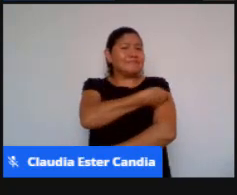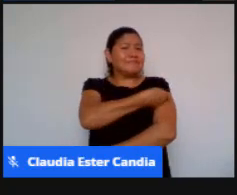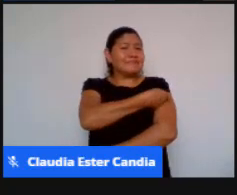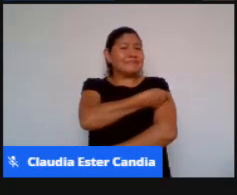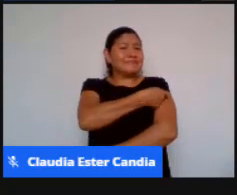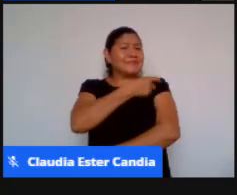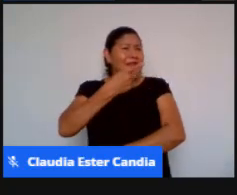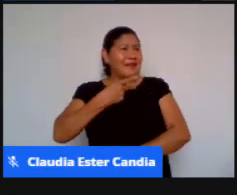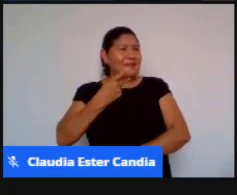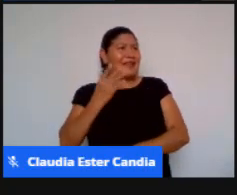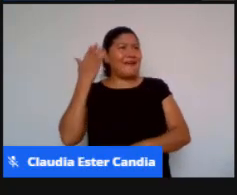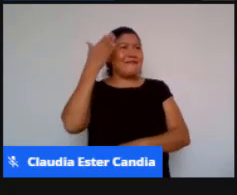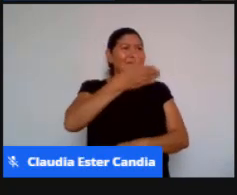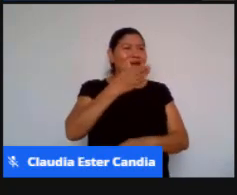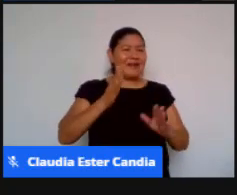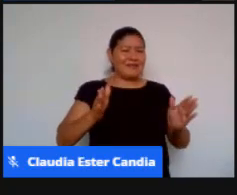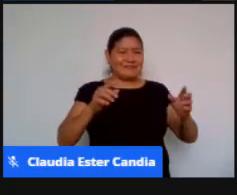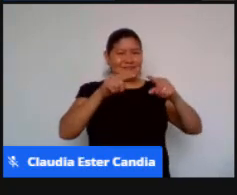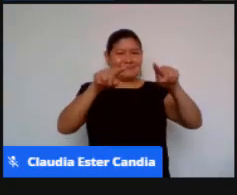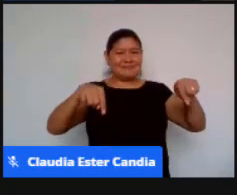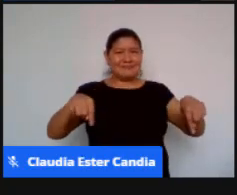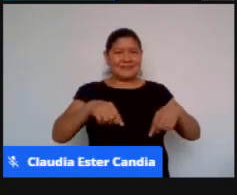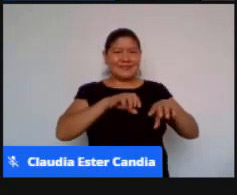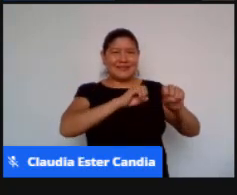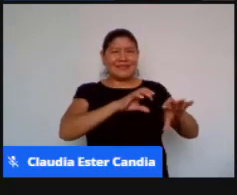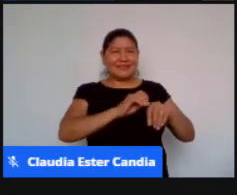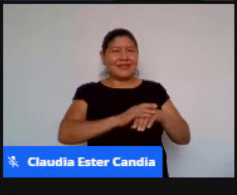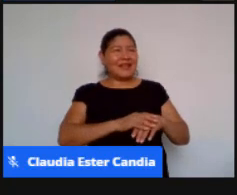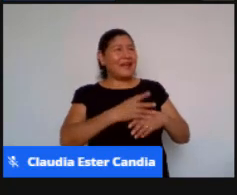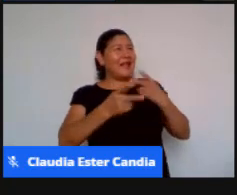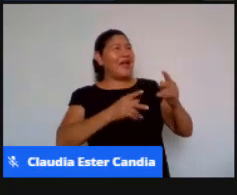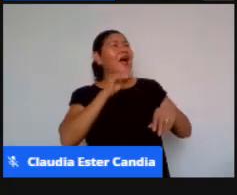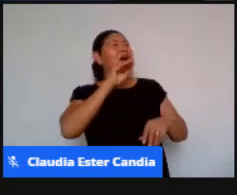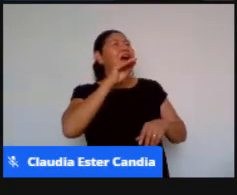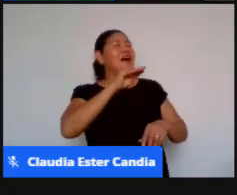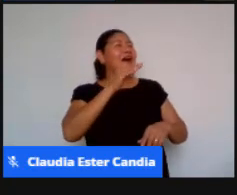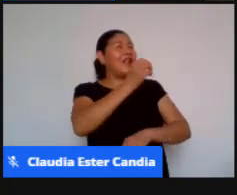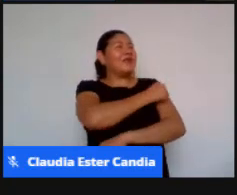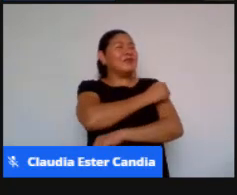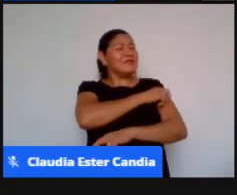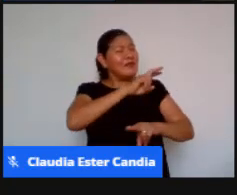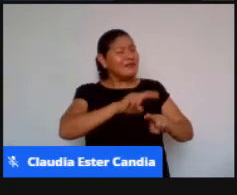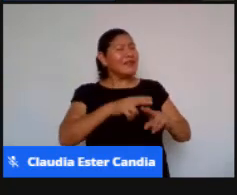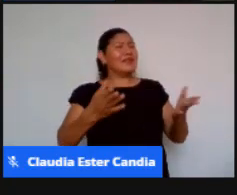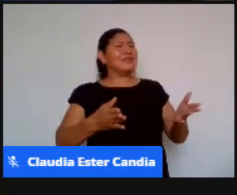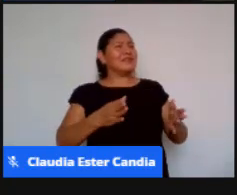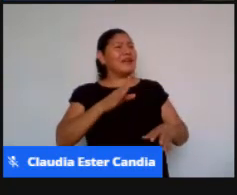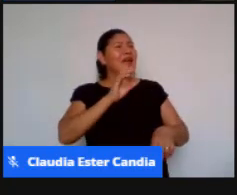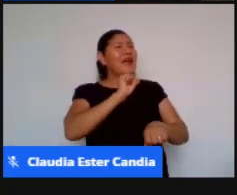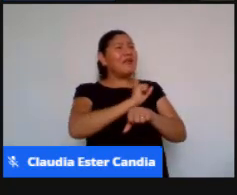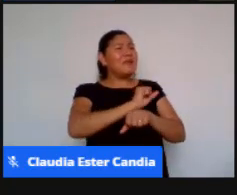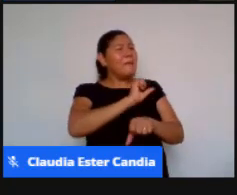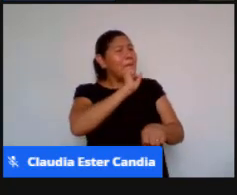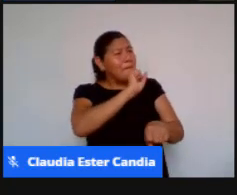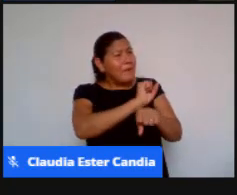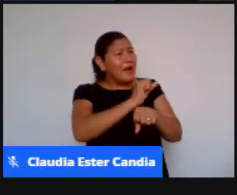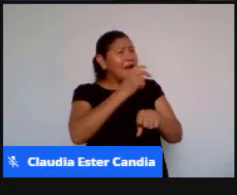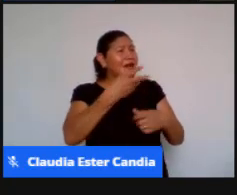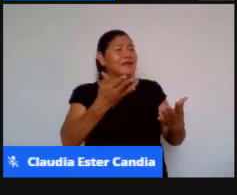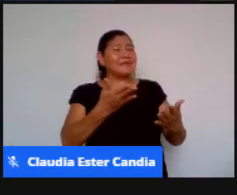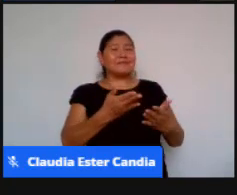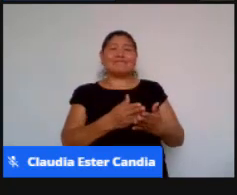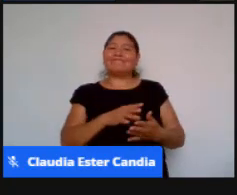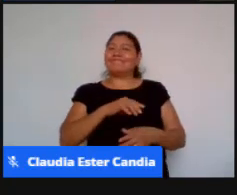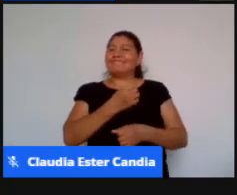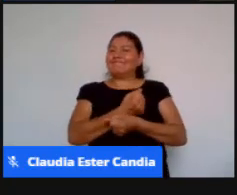fica quieto, né? Criatura, sossega. Adoraríamos fazer isso, mas olha, não dá, a gente vai ter